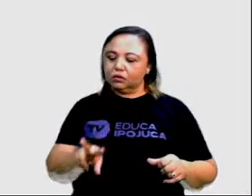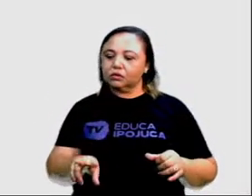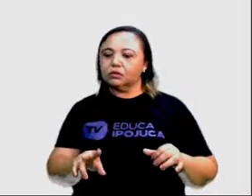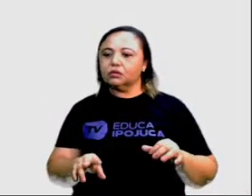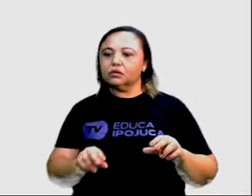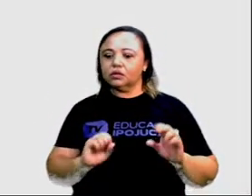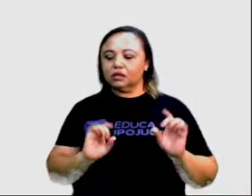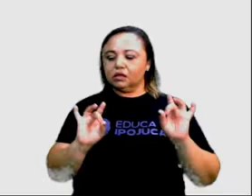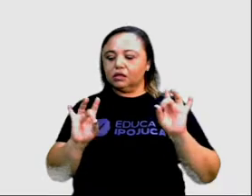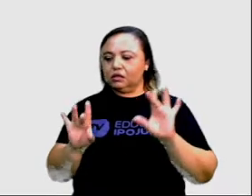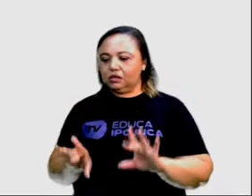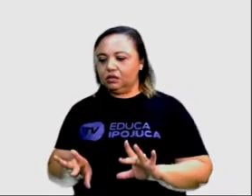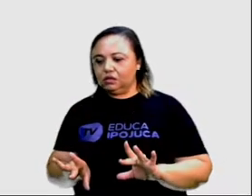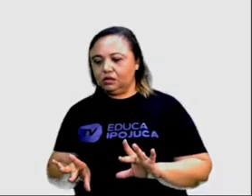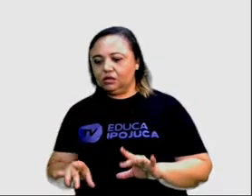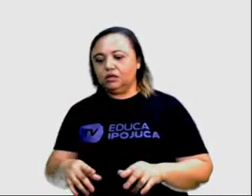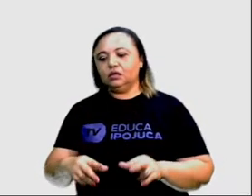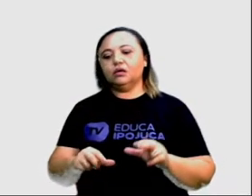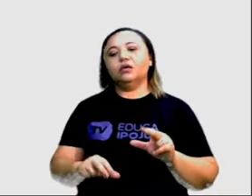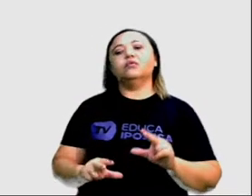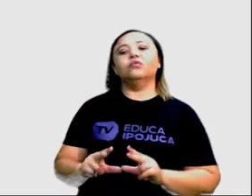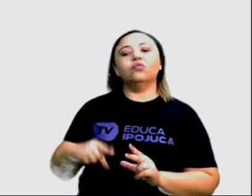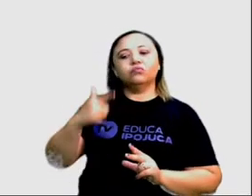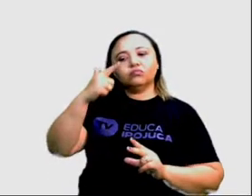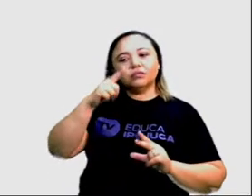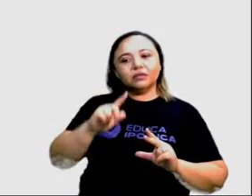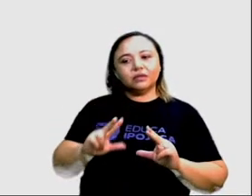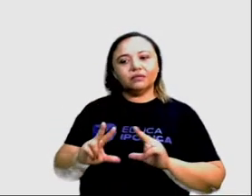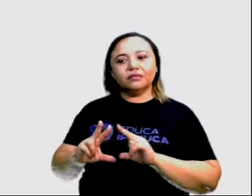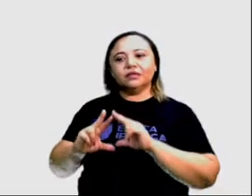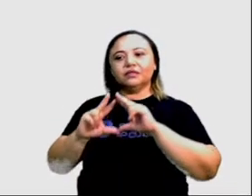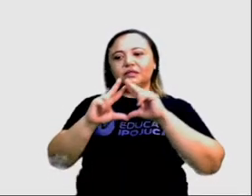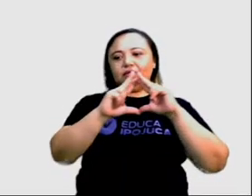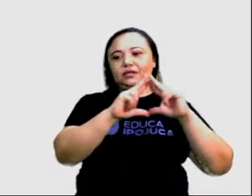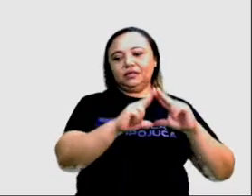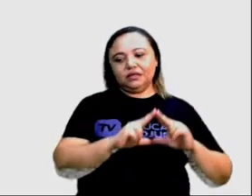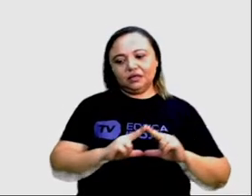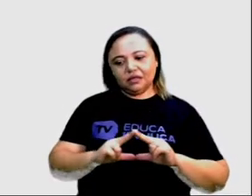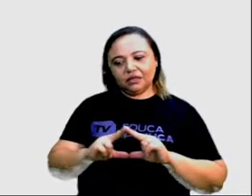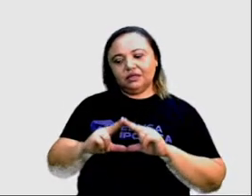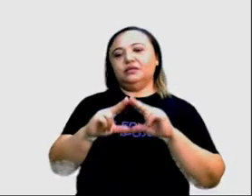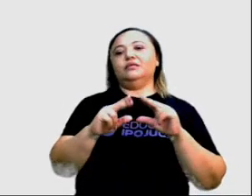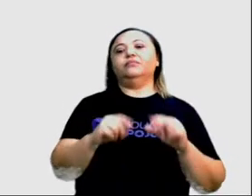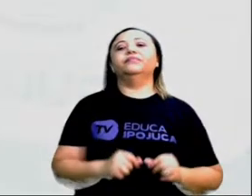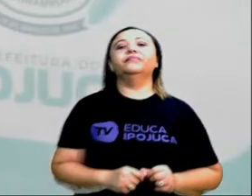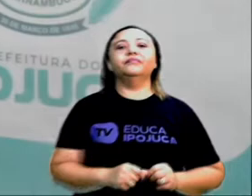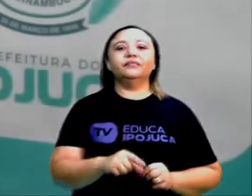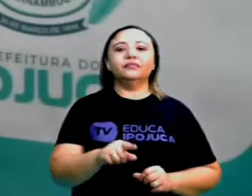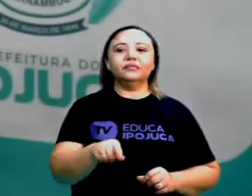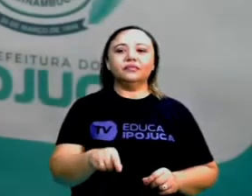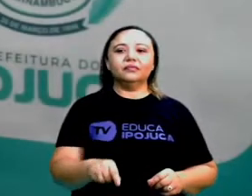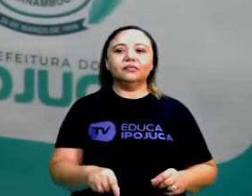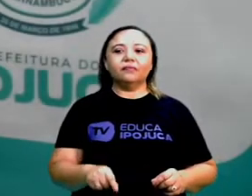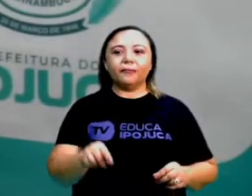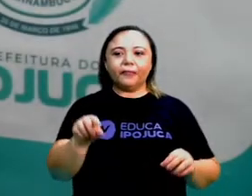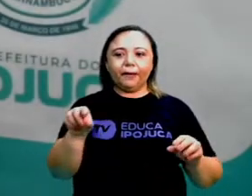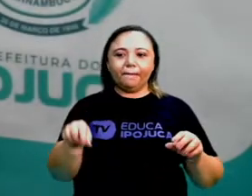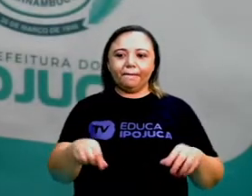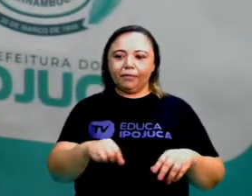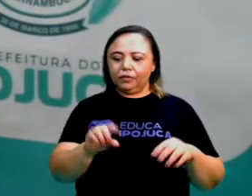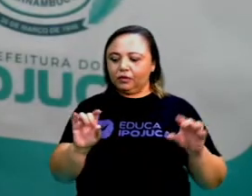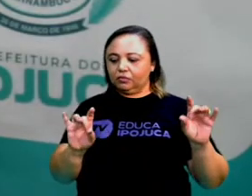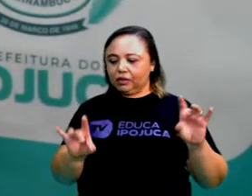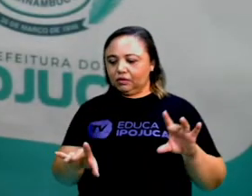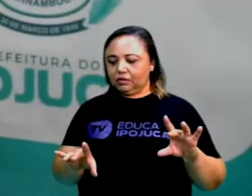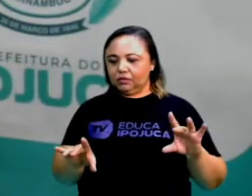que ia para o lixo, para que ele se torne novamente a matéria-prima ou outro produto. Então, eu pego aquele material que ia